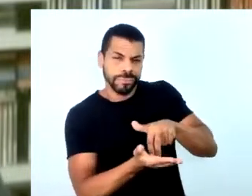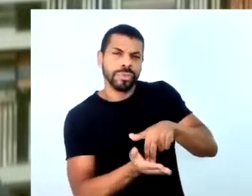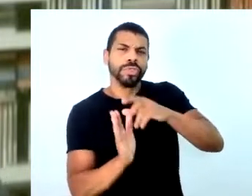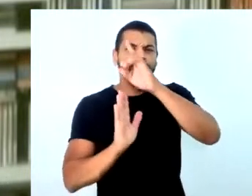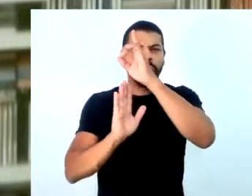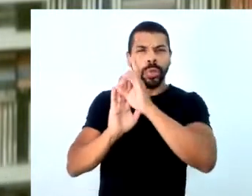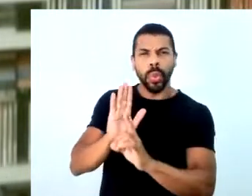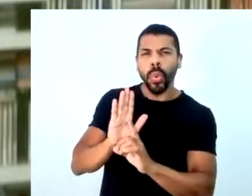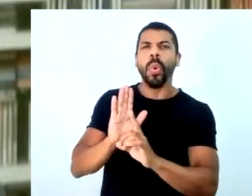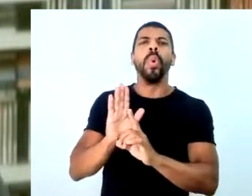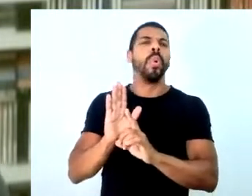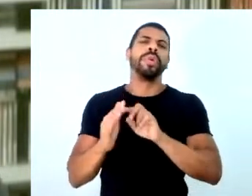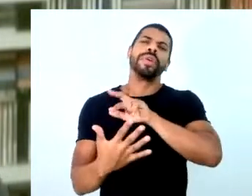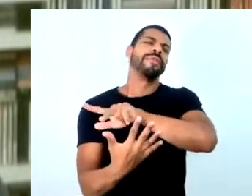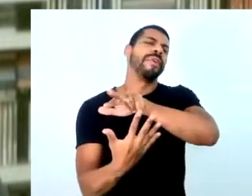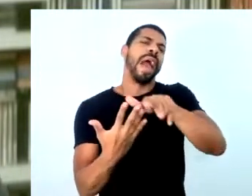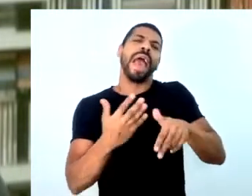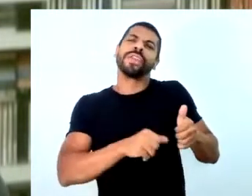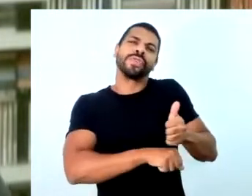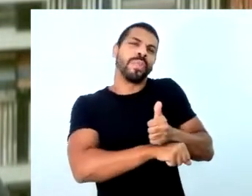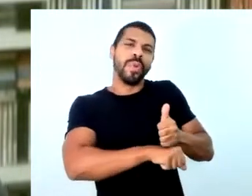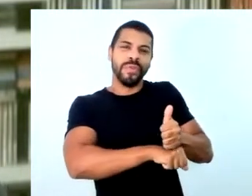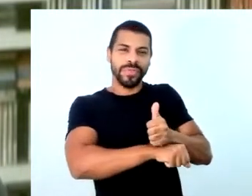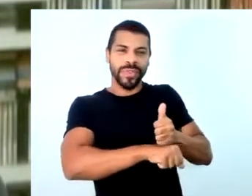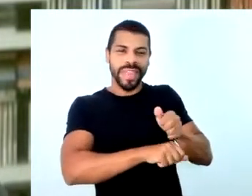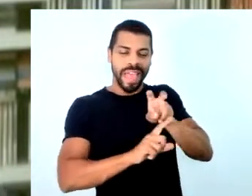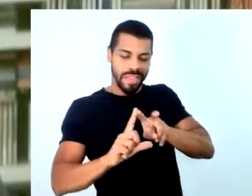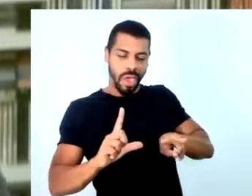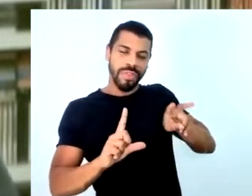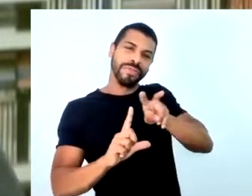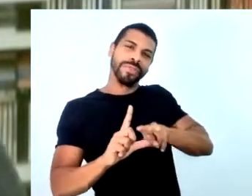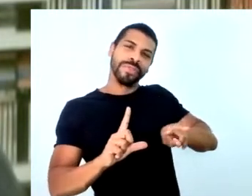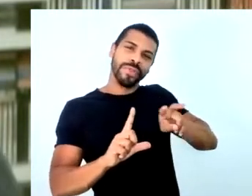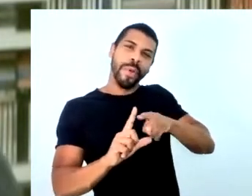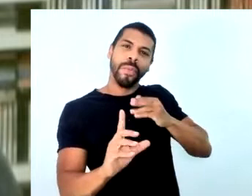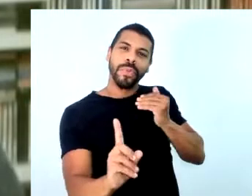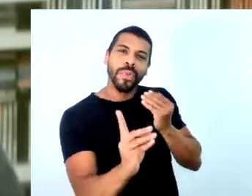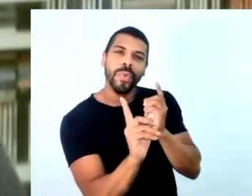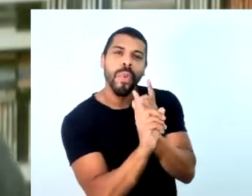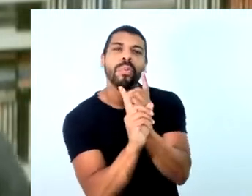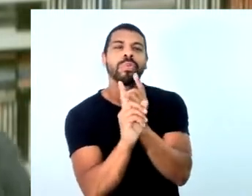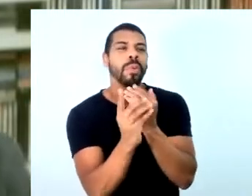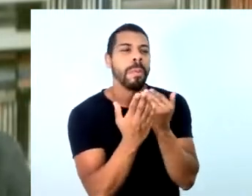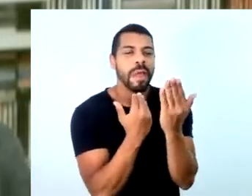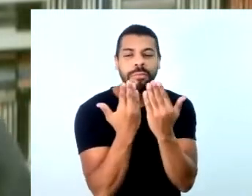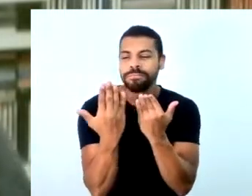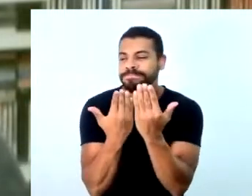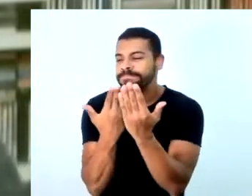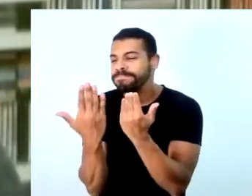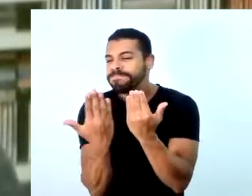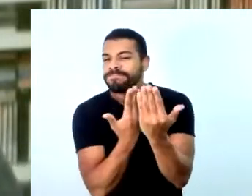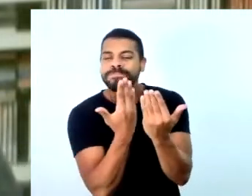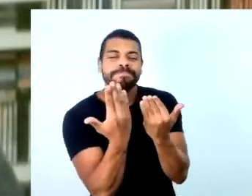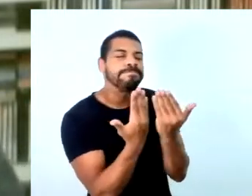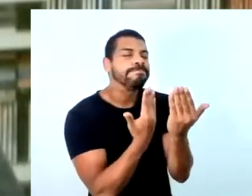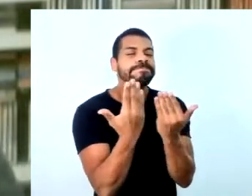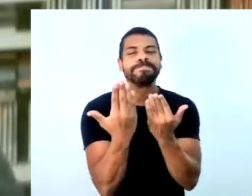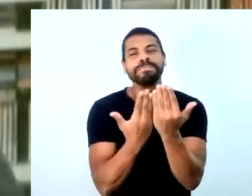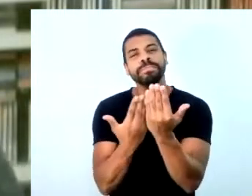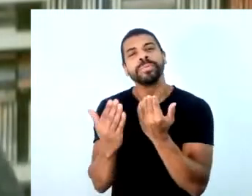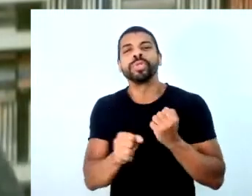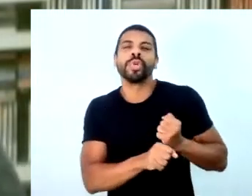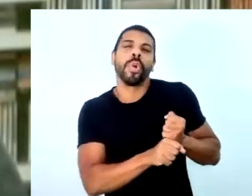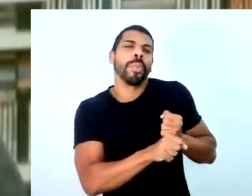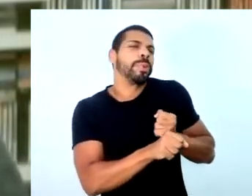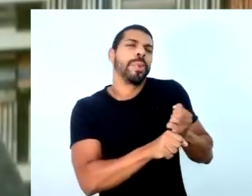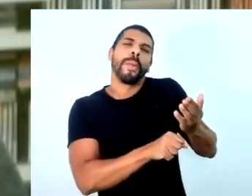nesta edição, entre diretoras, diretores ou outros profissionais do audiovisual, a gente sugeriu esse encontro com a Natara, que, além de montadora